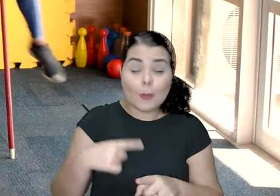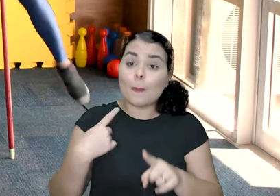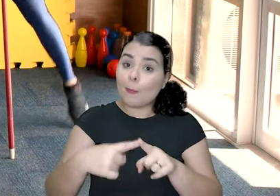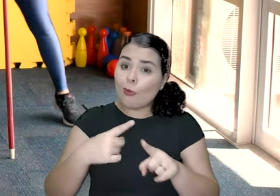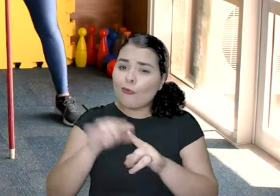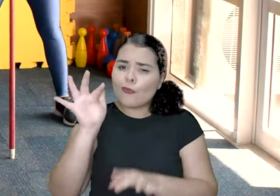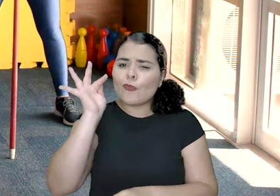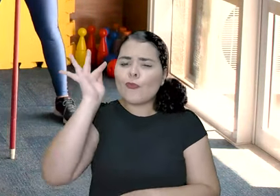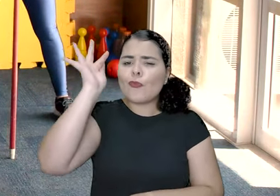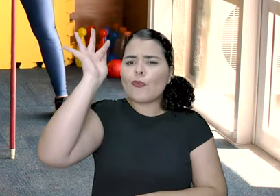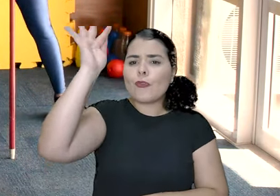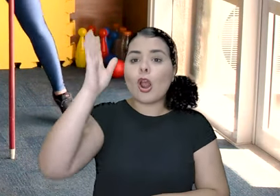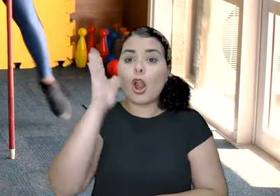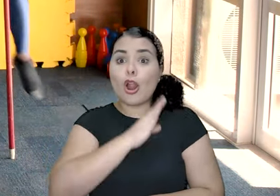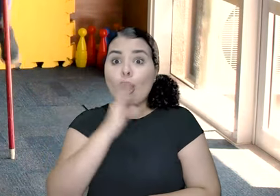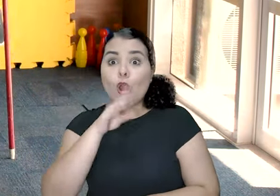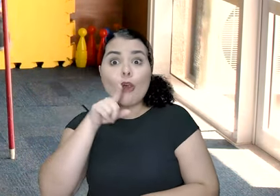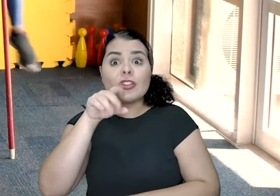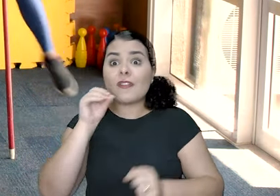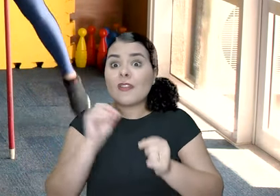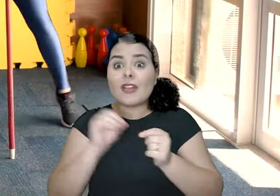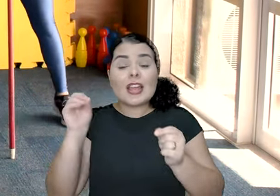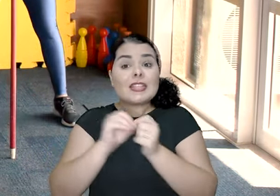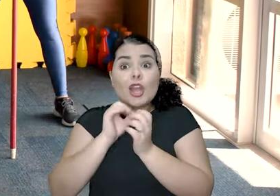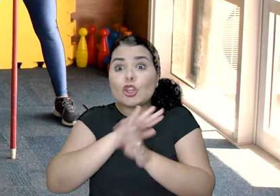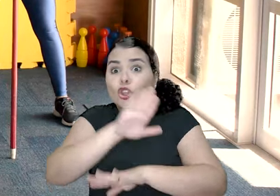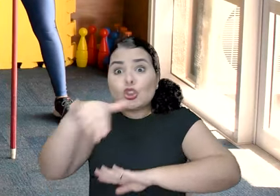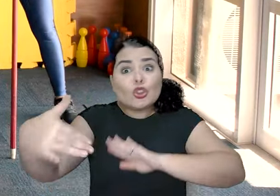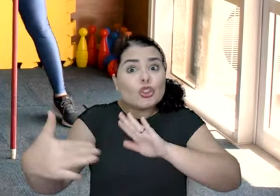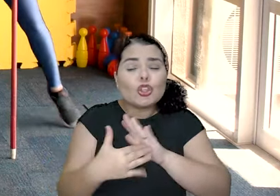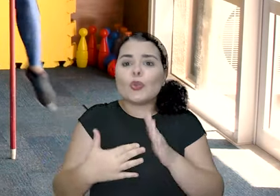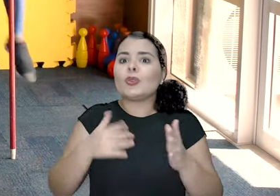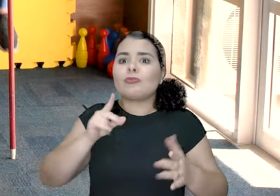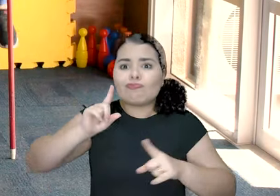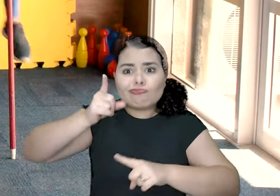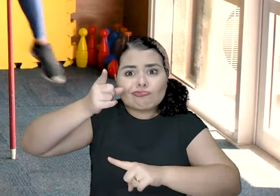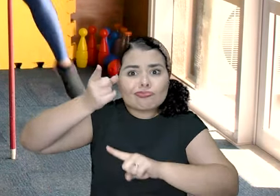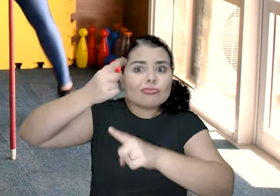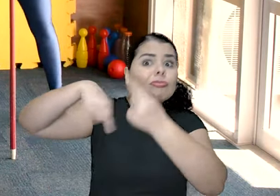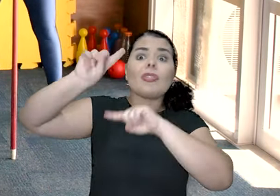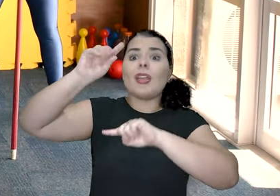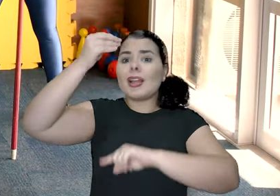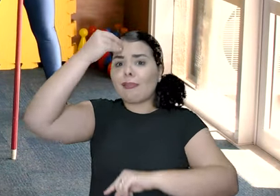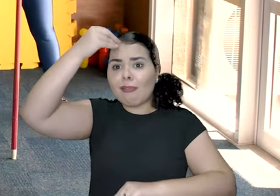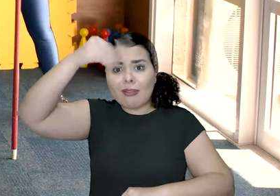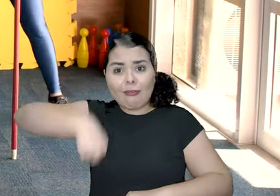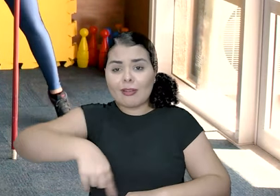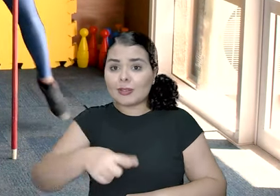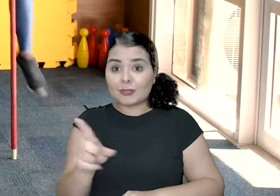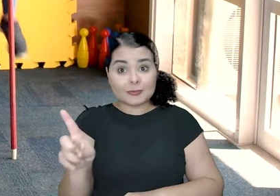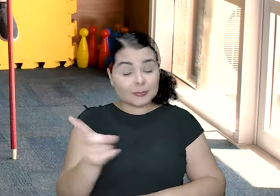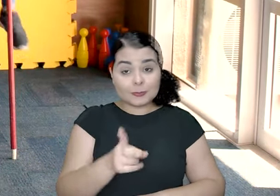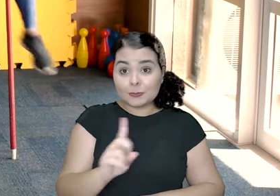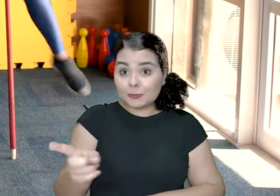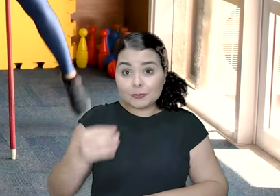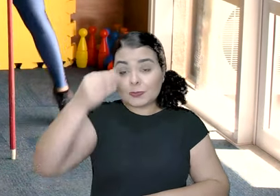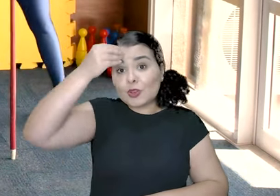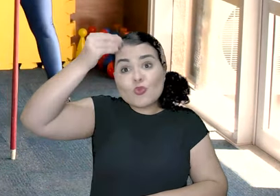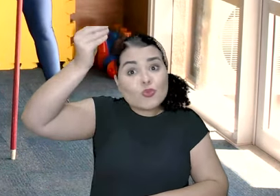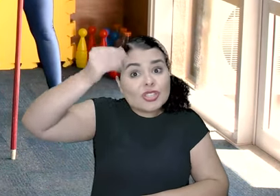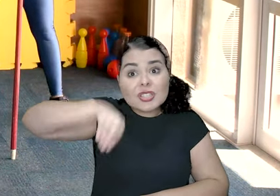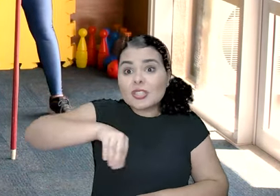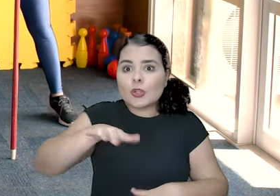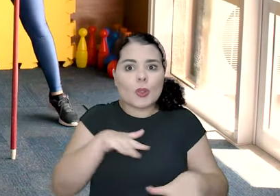pouco você vai estar arrasando ainda mais. Não desista de você. Não desista